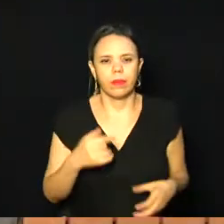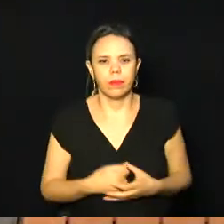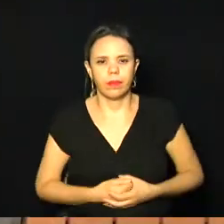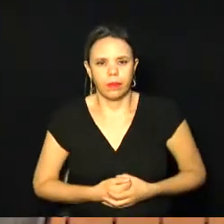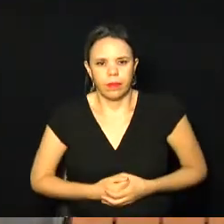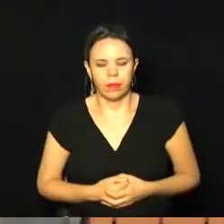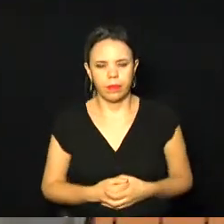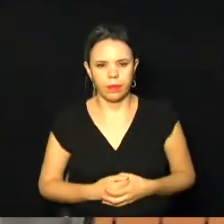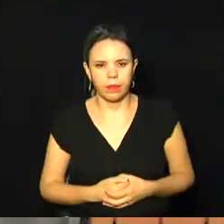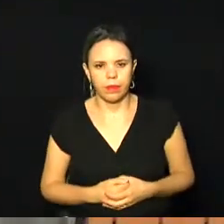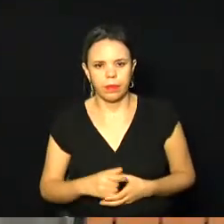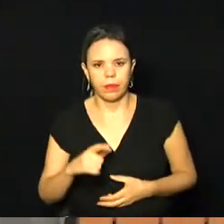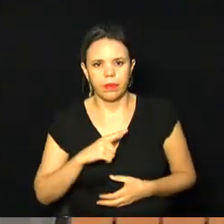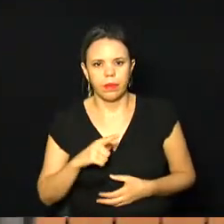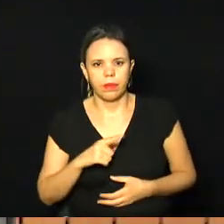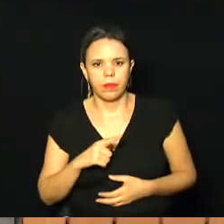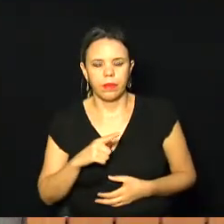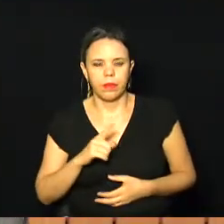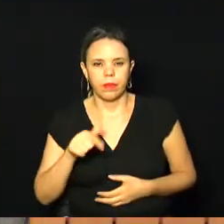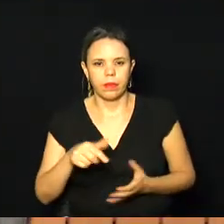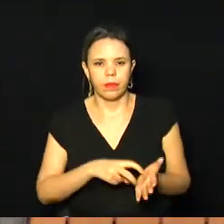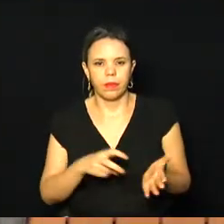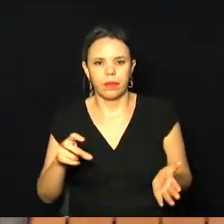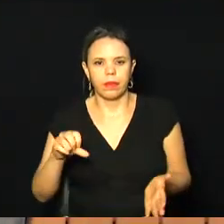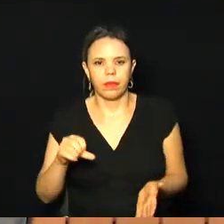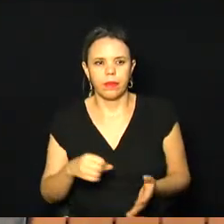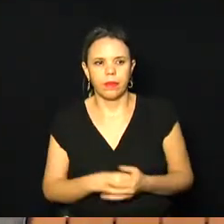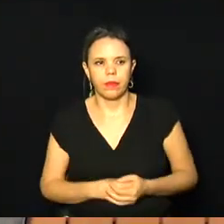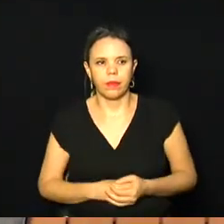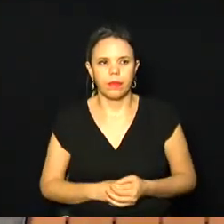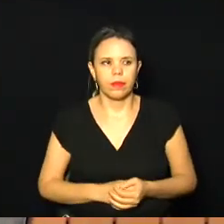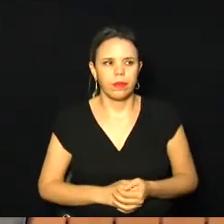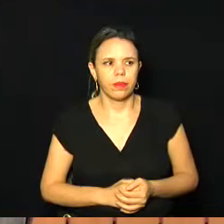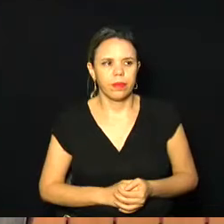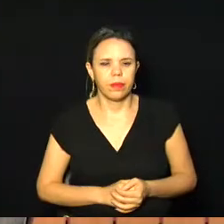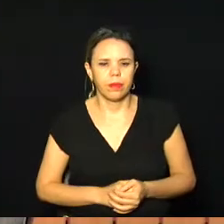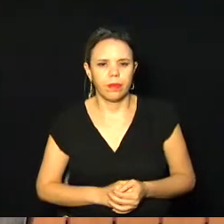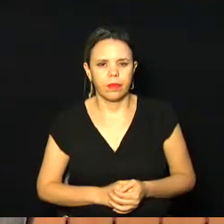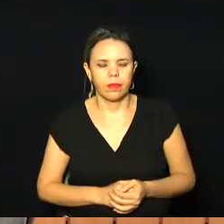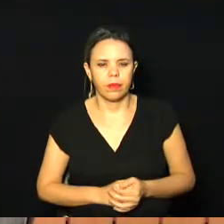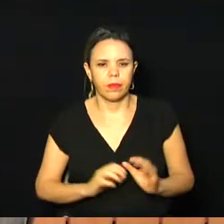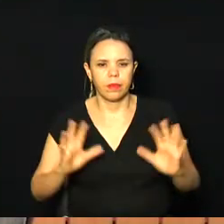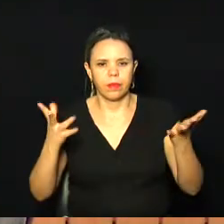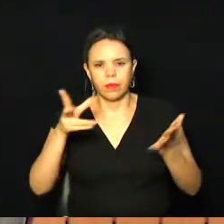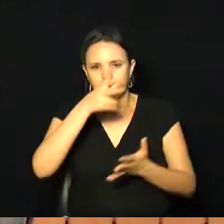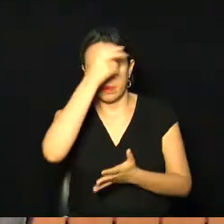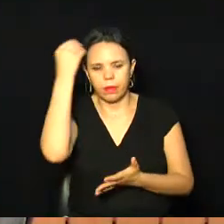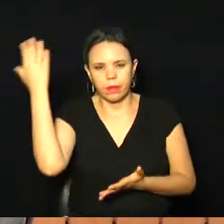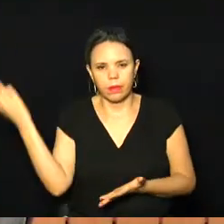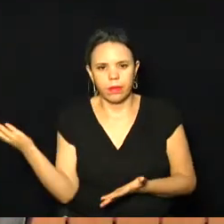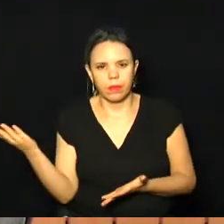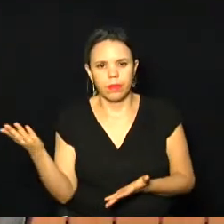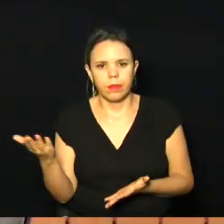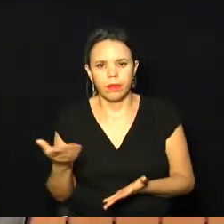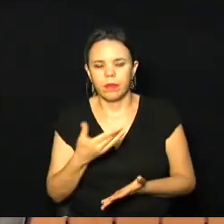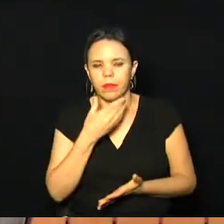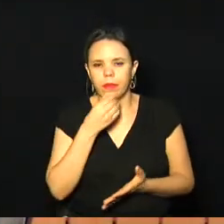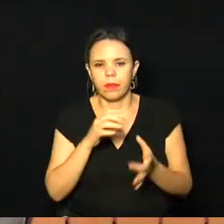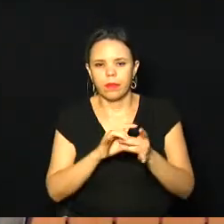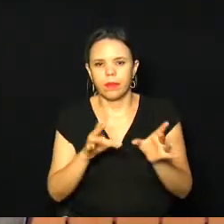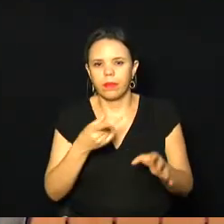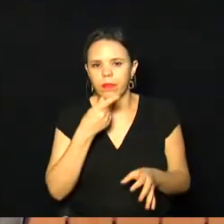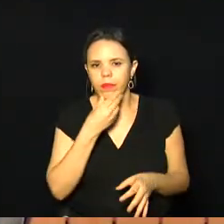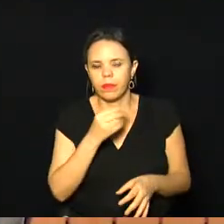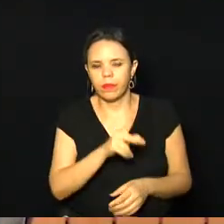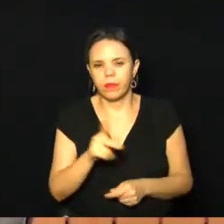lembrar vocês que a gente tem, logo de manhã, 9 horas, né? Vai ter no evento da Prefeitura, Deixa o Homem Falar, com o